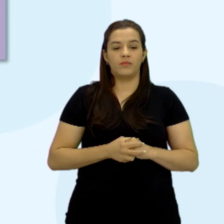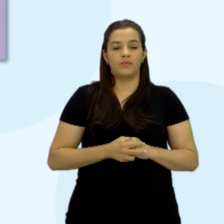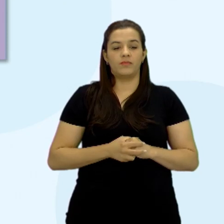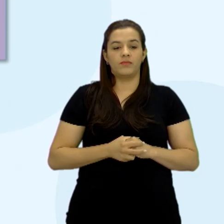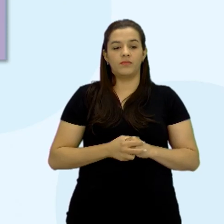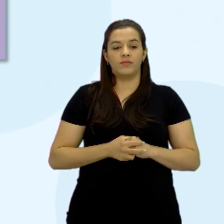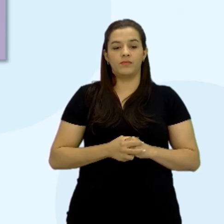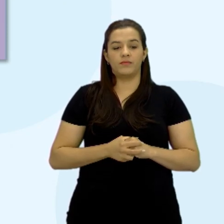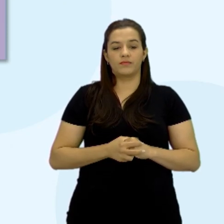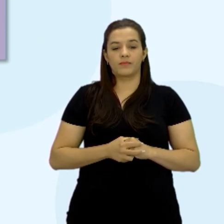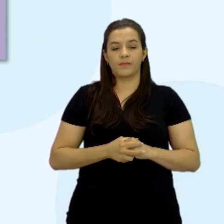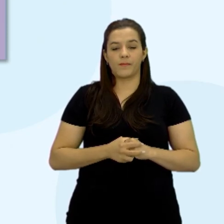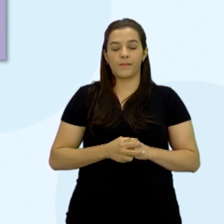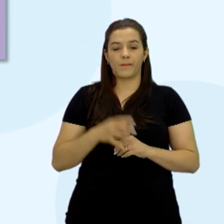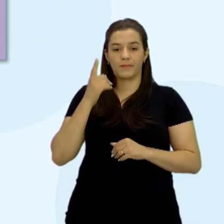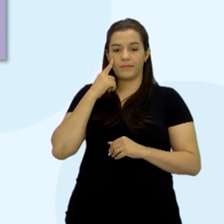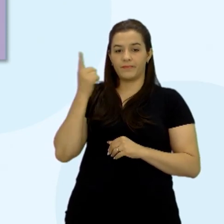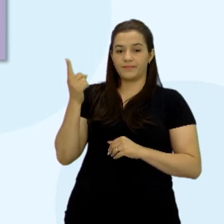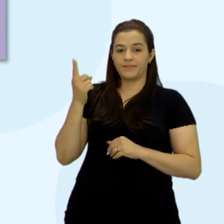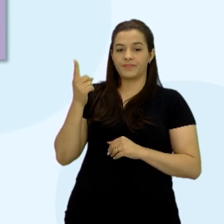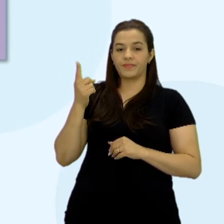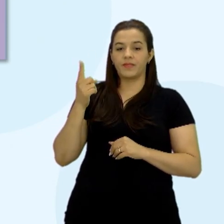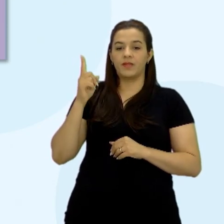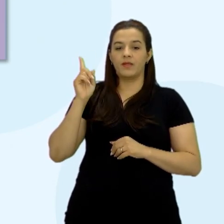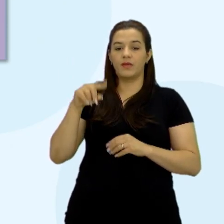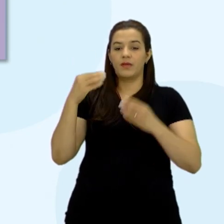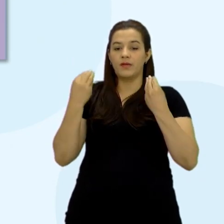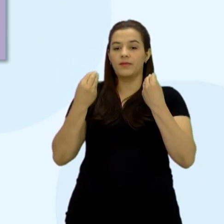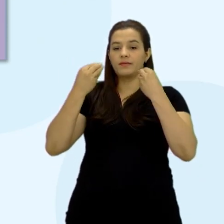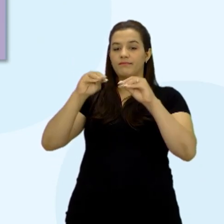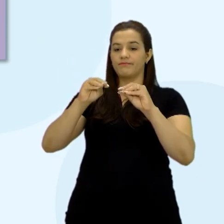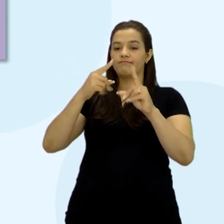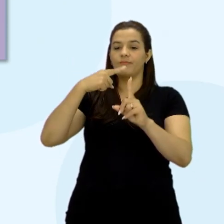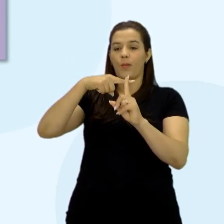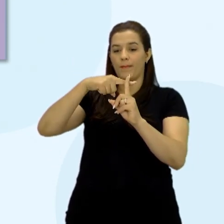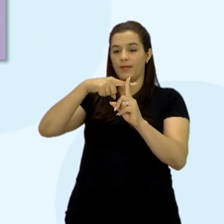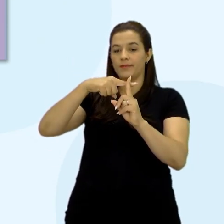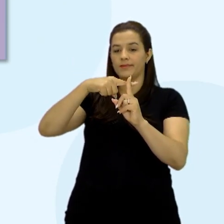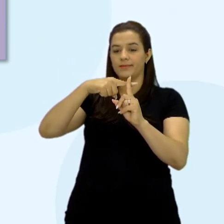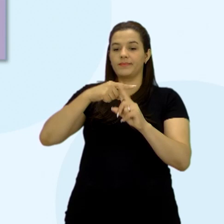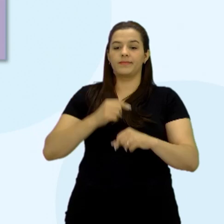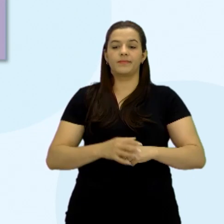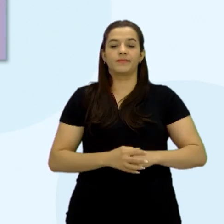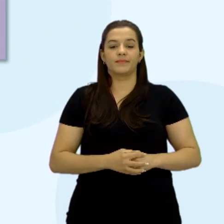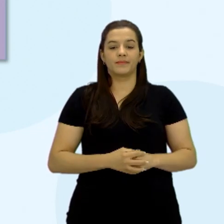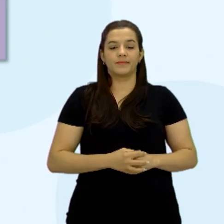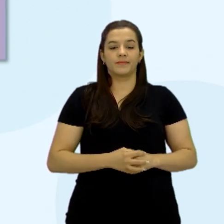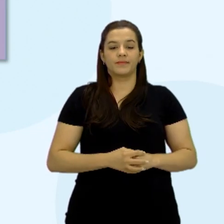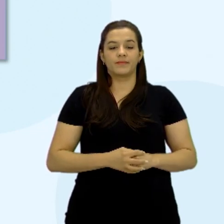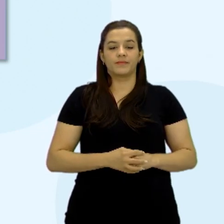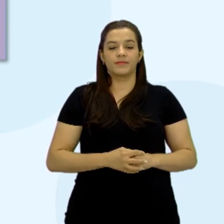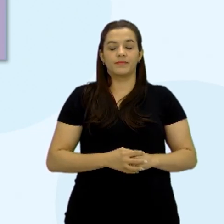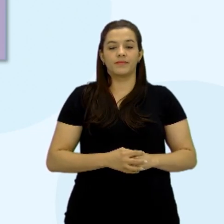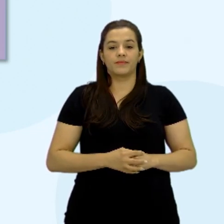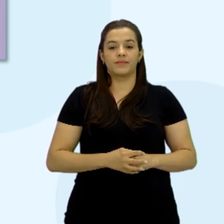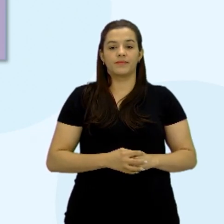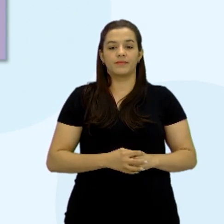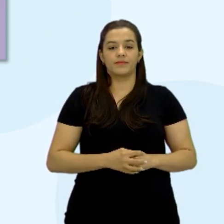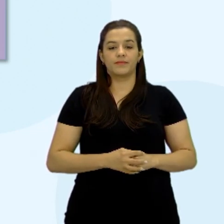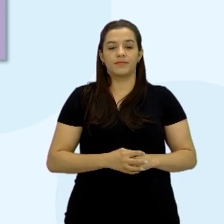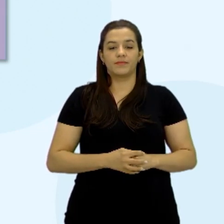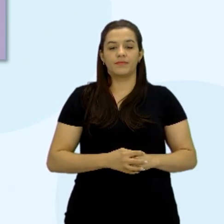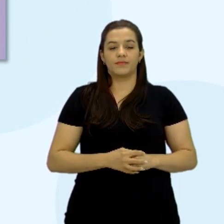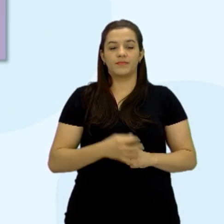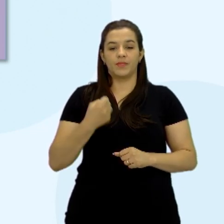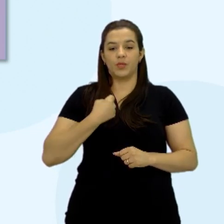Vamos lá. Verdezinho, ó. Adicionar, ó. É o sinal de mais, ó. Tá tudo correspondendo. Olha que legal, gente.